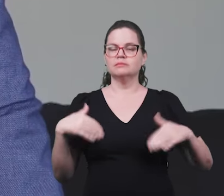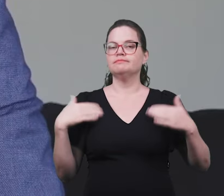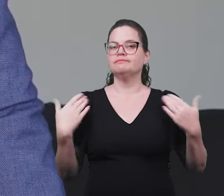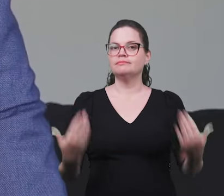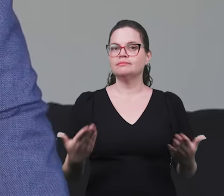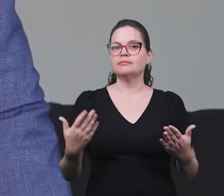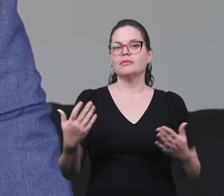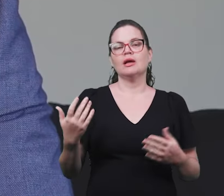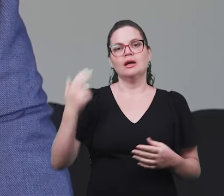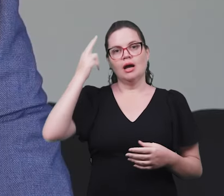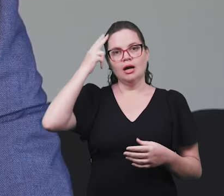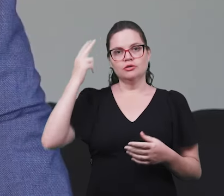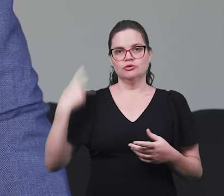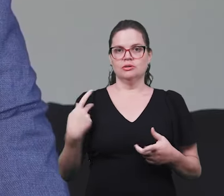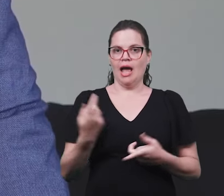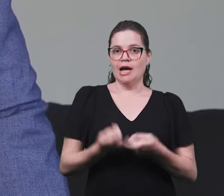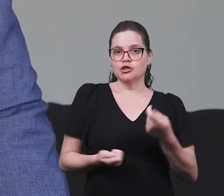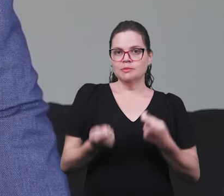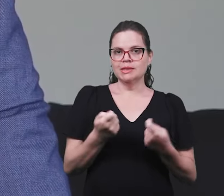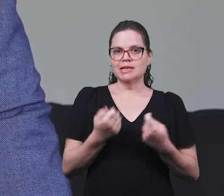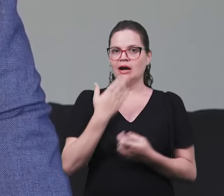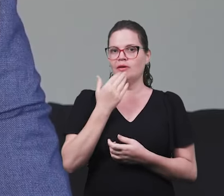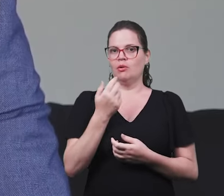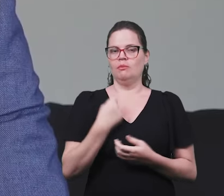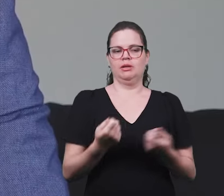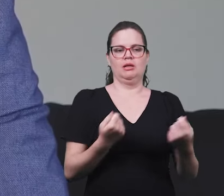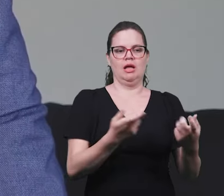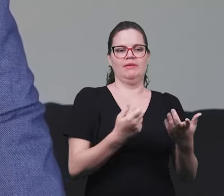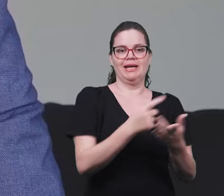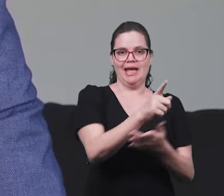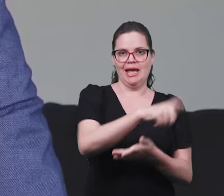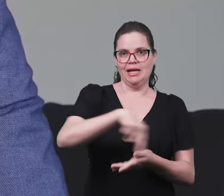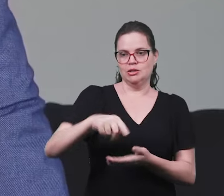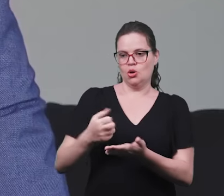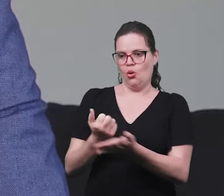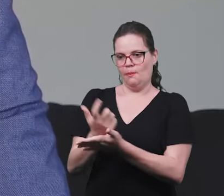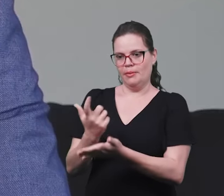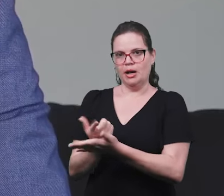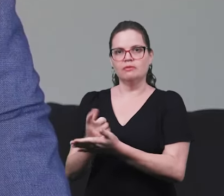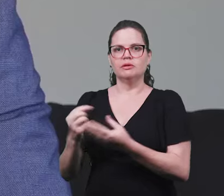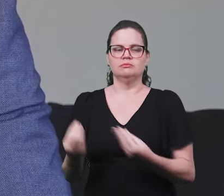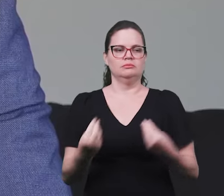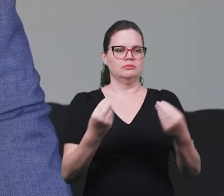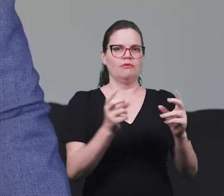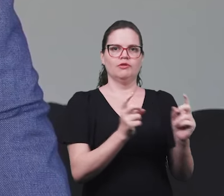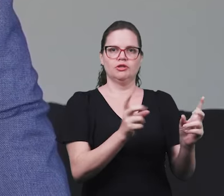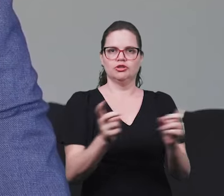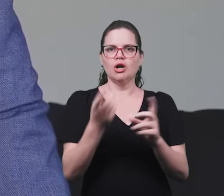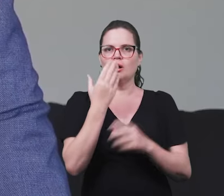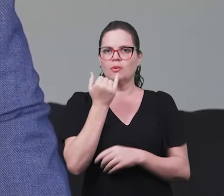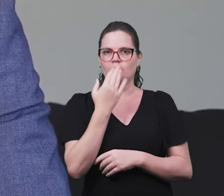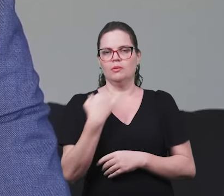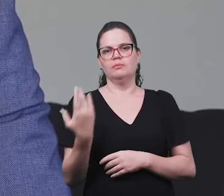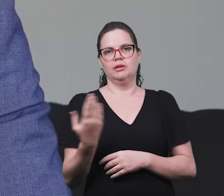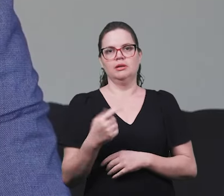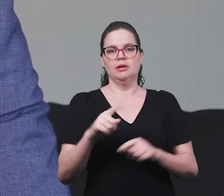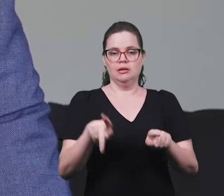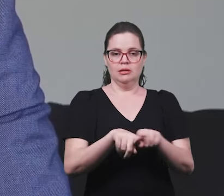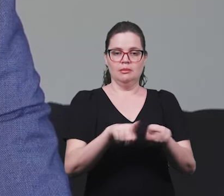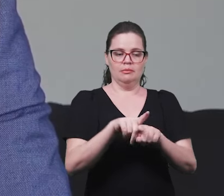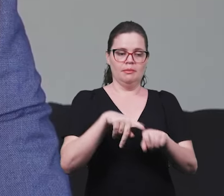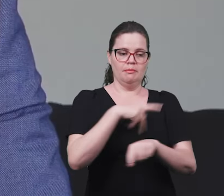supriu de alimento não somente aos egípcios, mas todos aqueles que vinham de longe, eles compravam alimento de